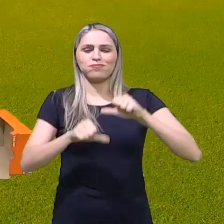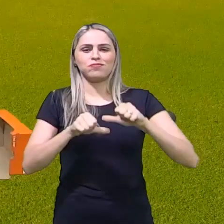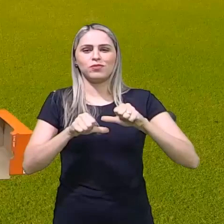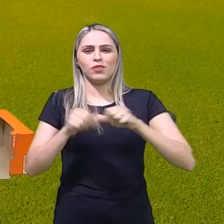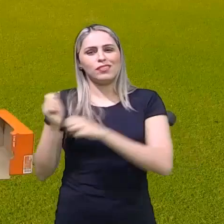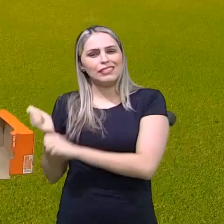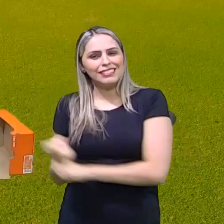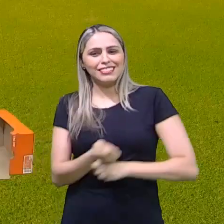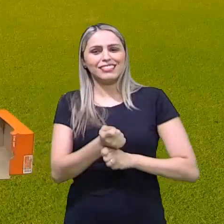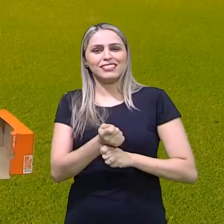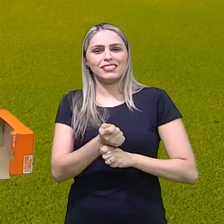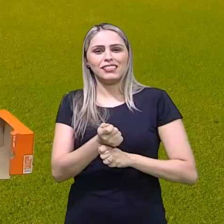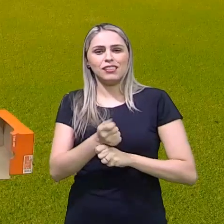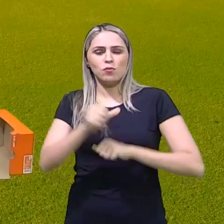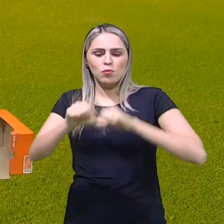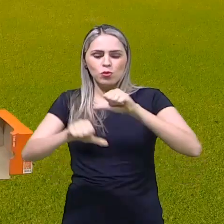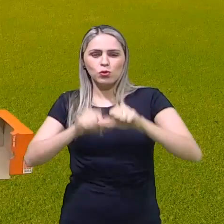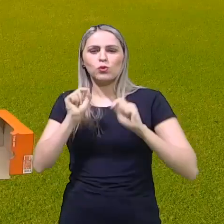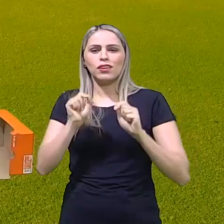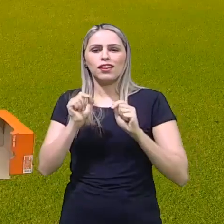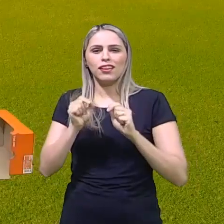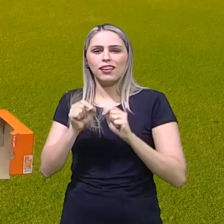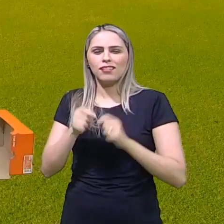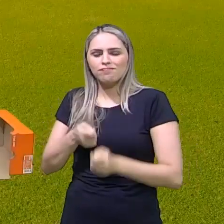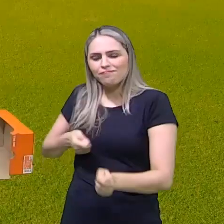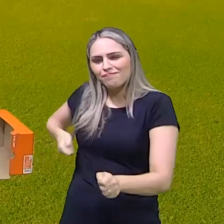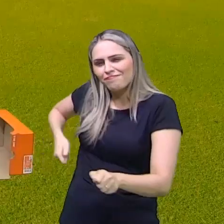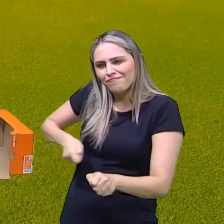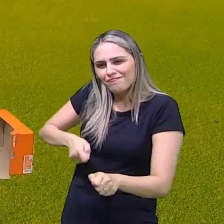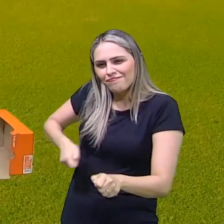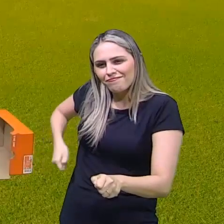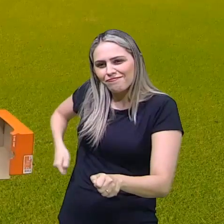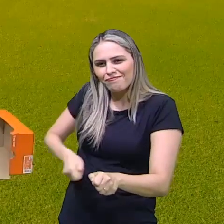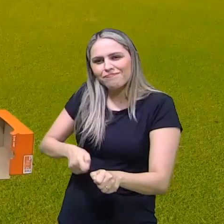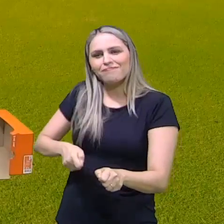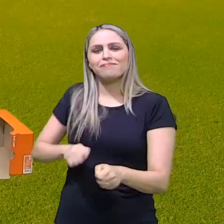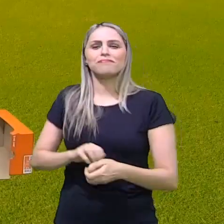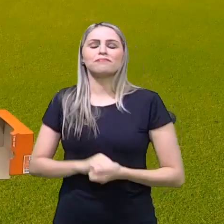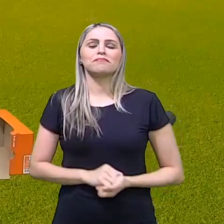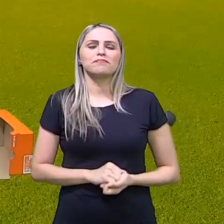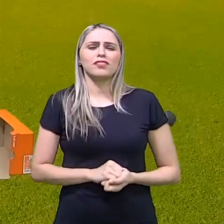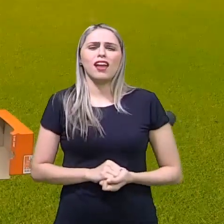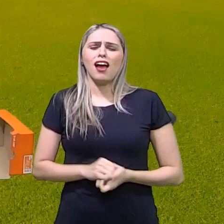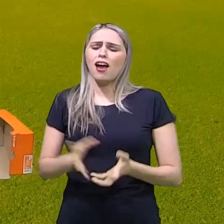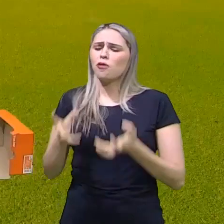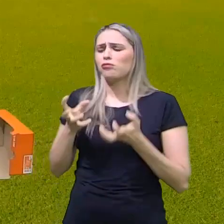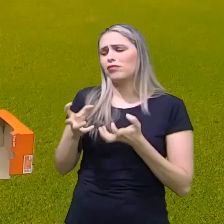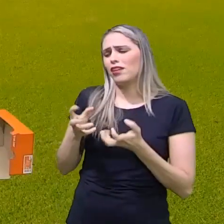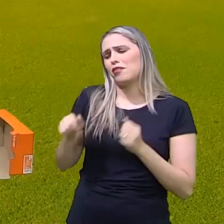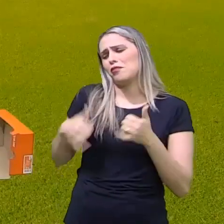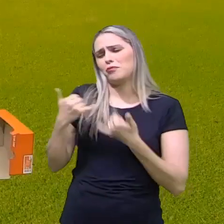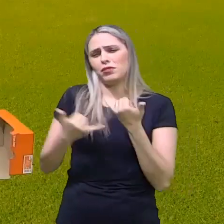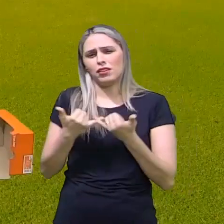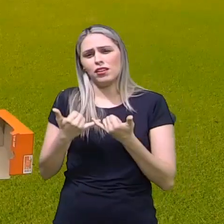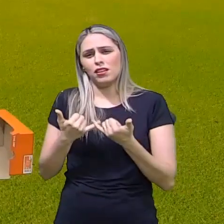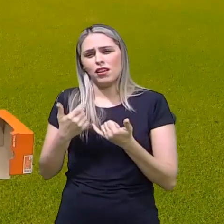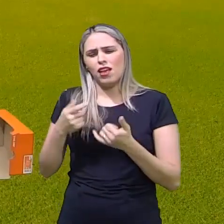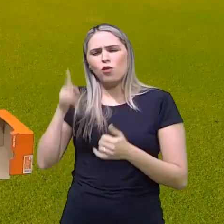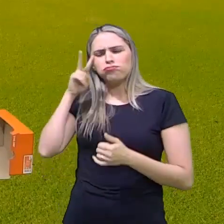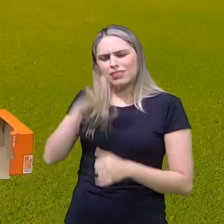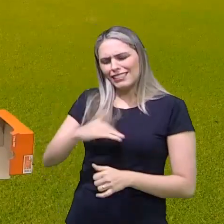golfe agora num taco de sinuca. Ah, eu vou querer brincar também. Não, sinuca, meu pai brincava